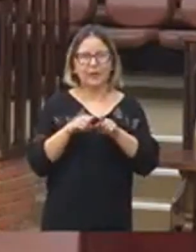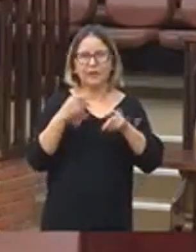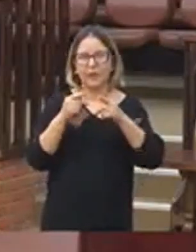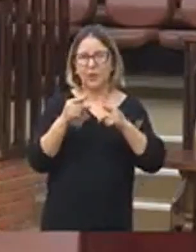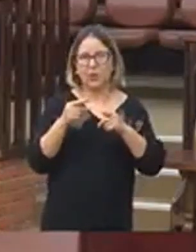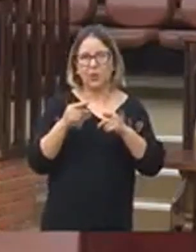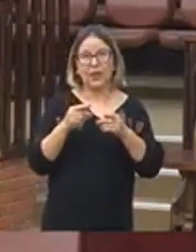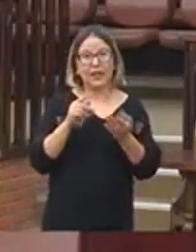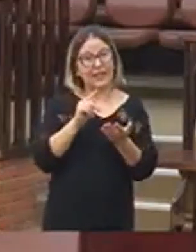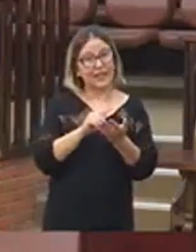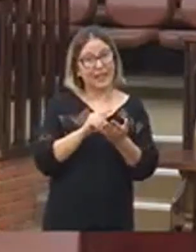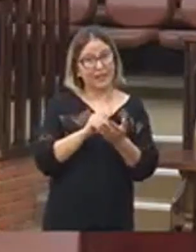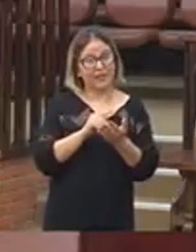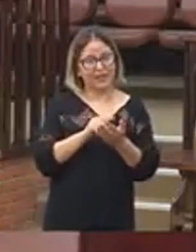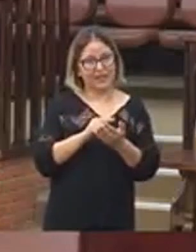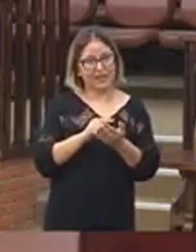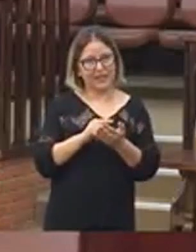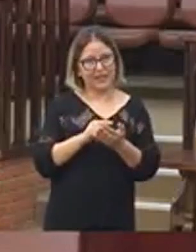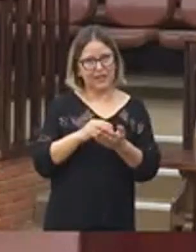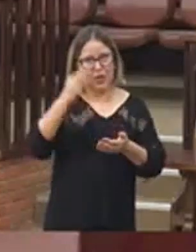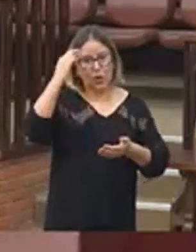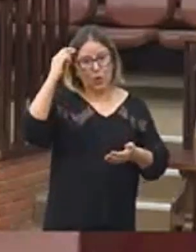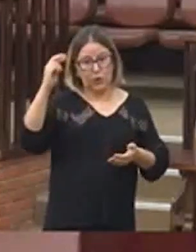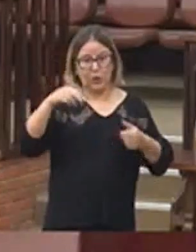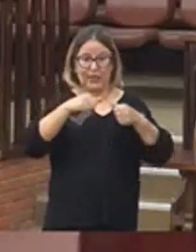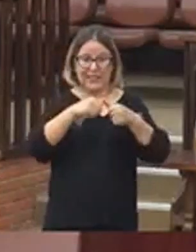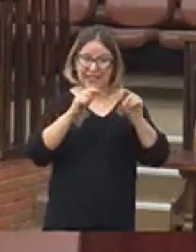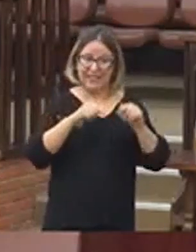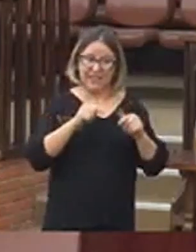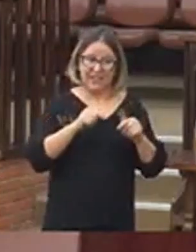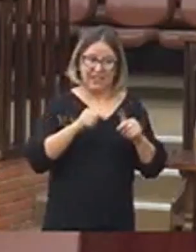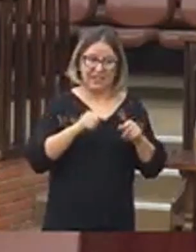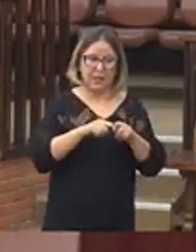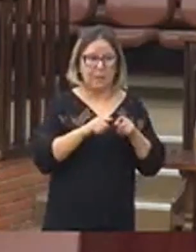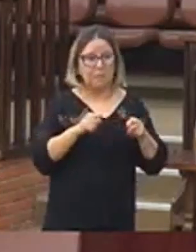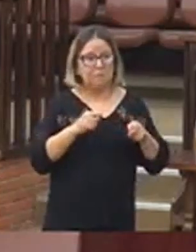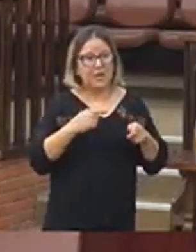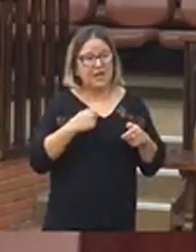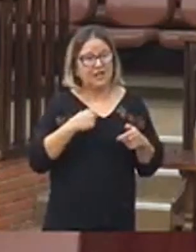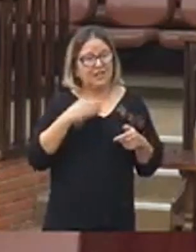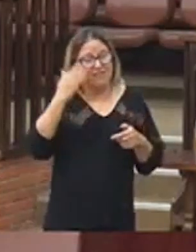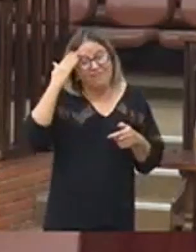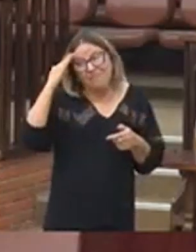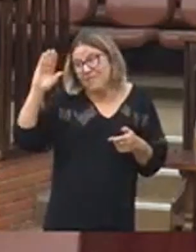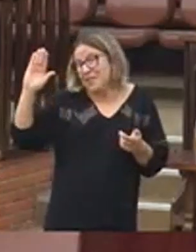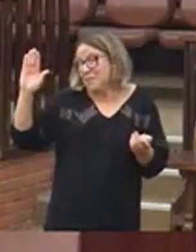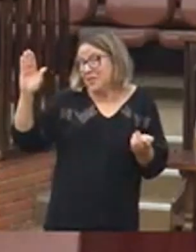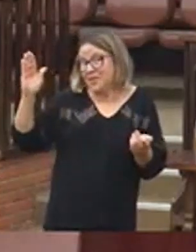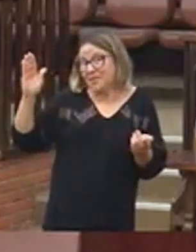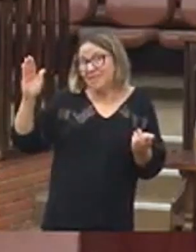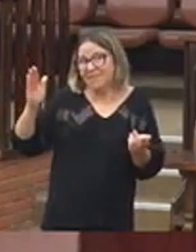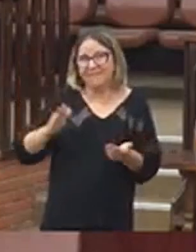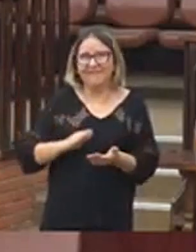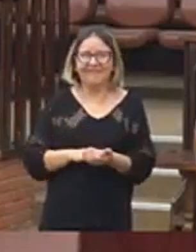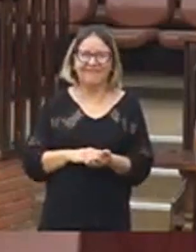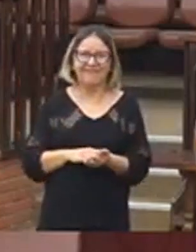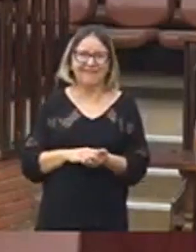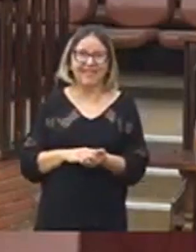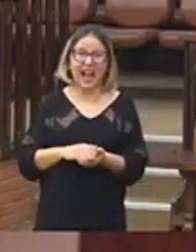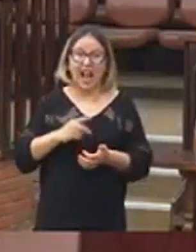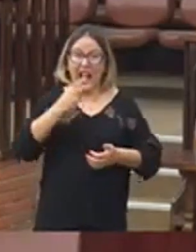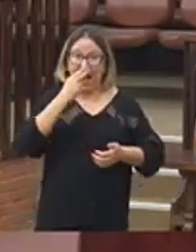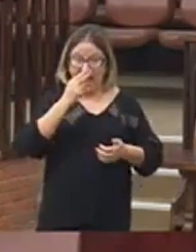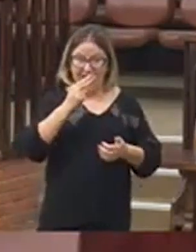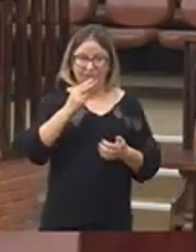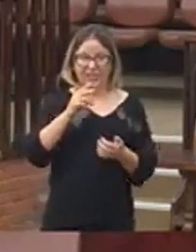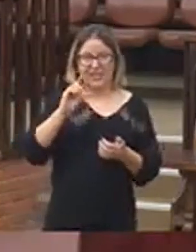uma ideia enoteísta de Deus. Isso é, Deus está localizado em algum lugar. Como pode